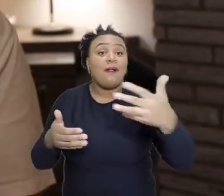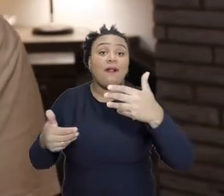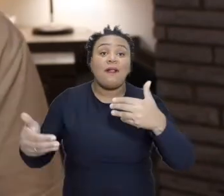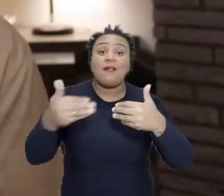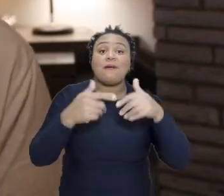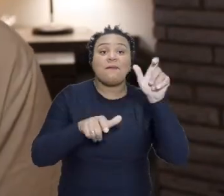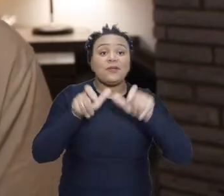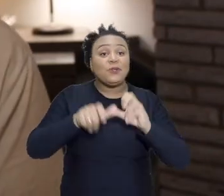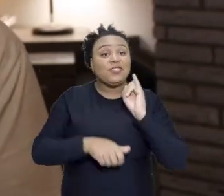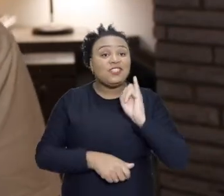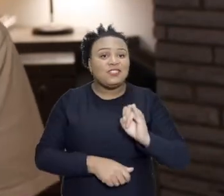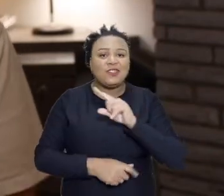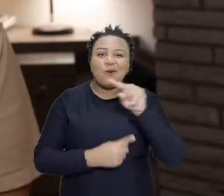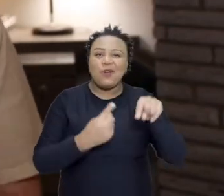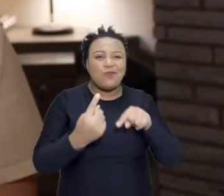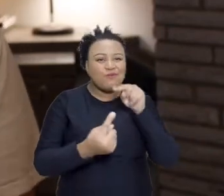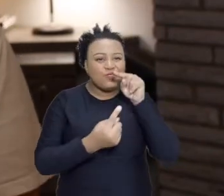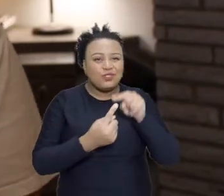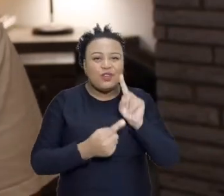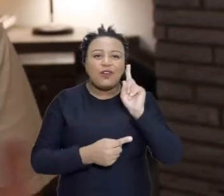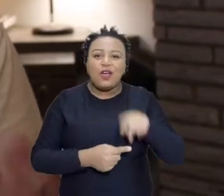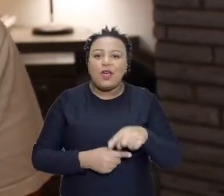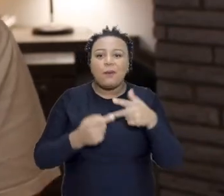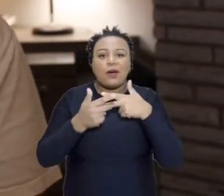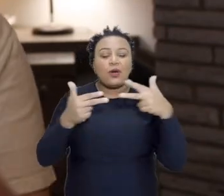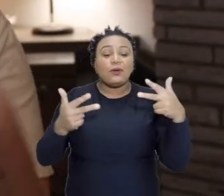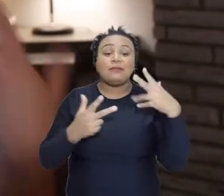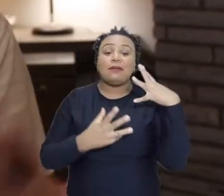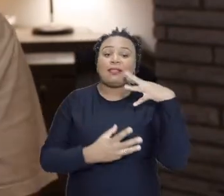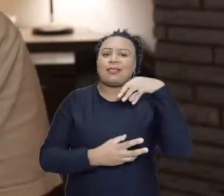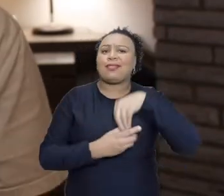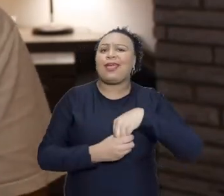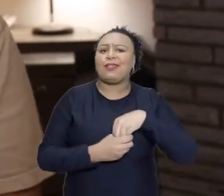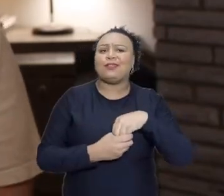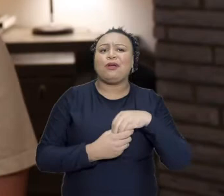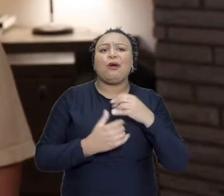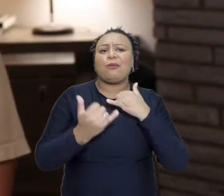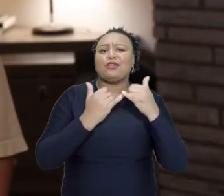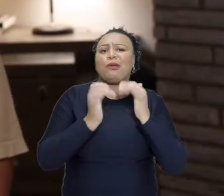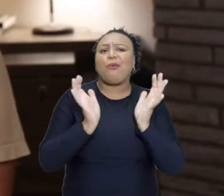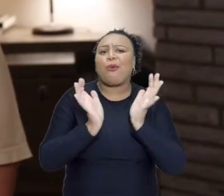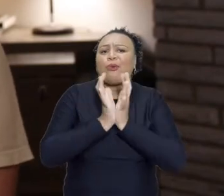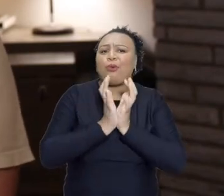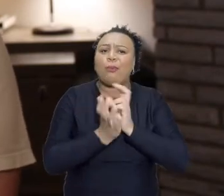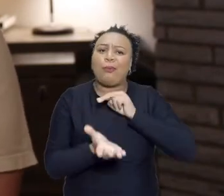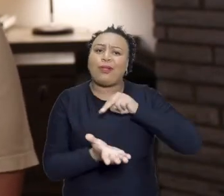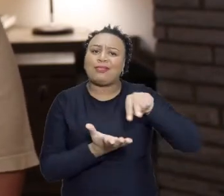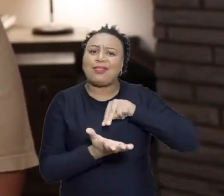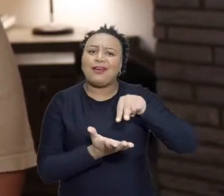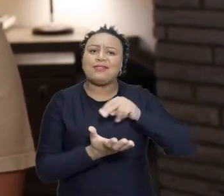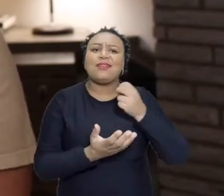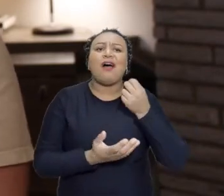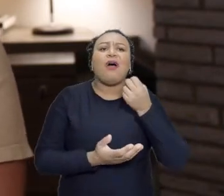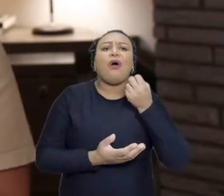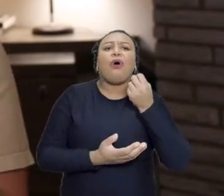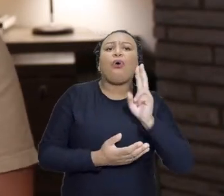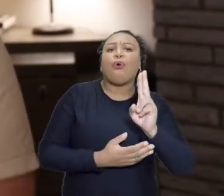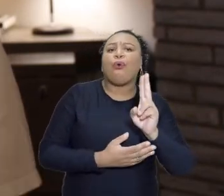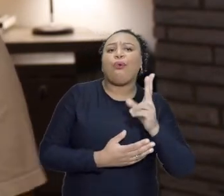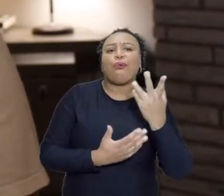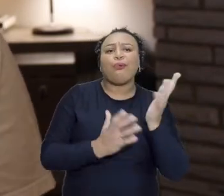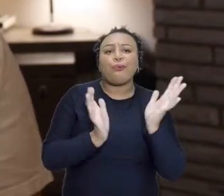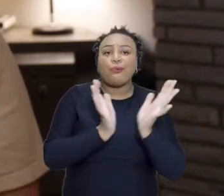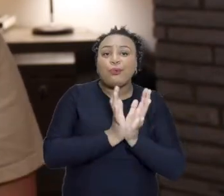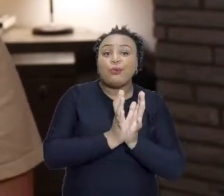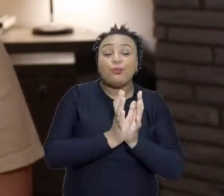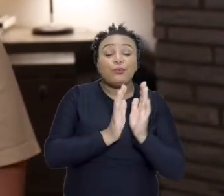for a sua intenção, se for algo interno, tipo, sei lá, do seu grupo de dança, do seu grupo de